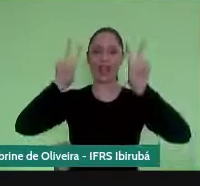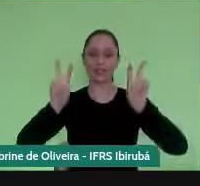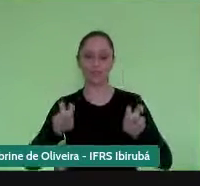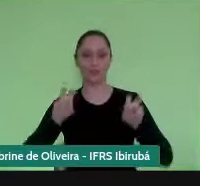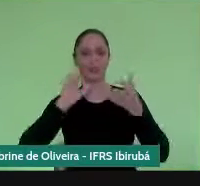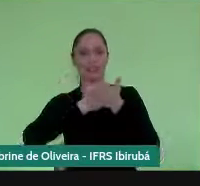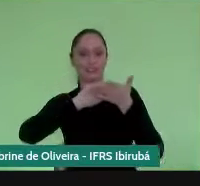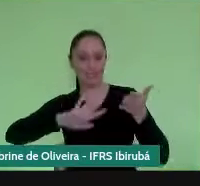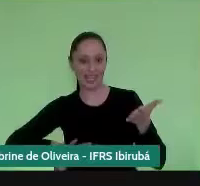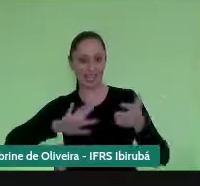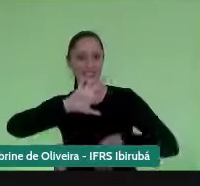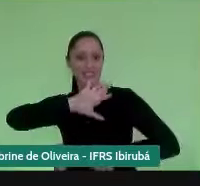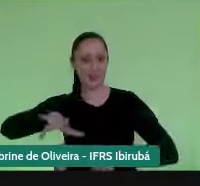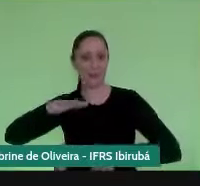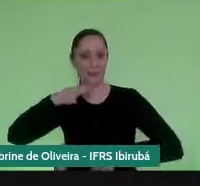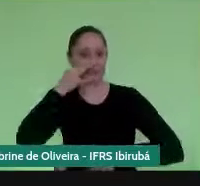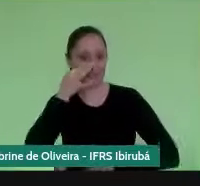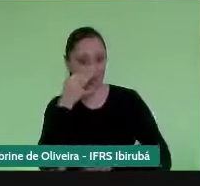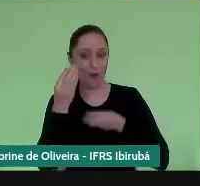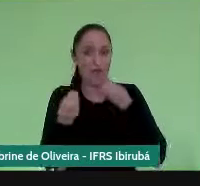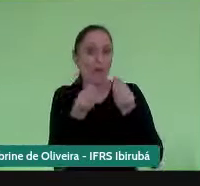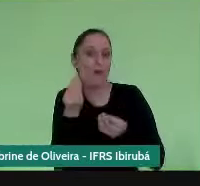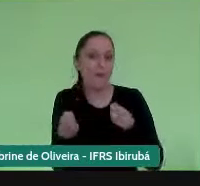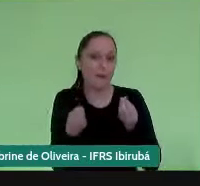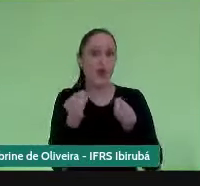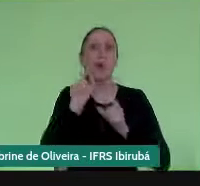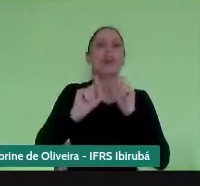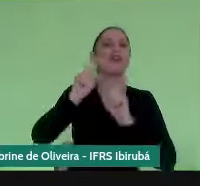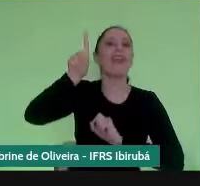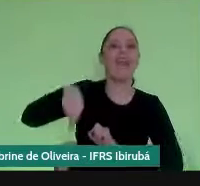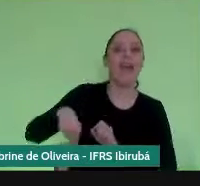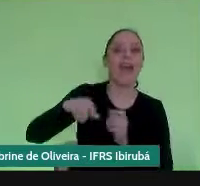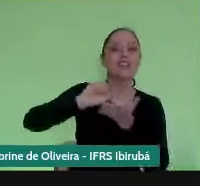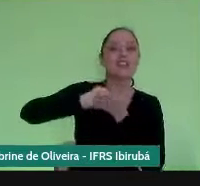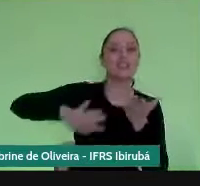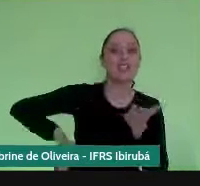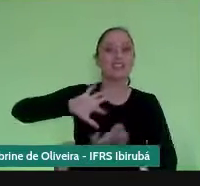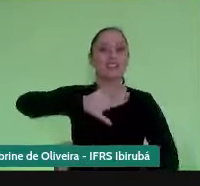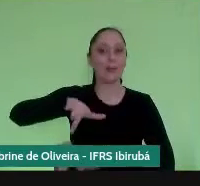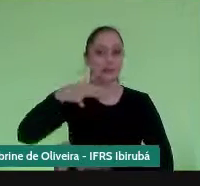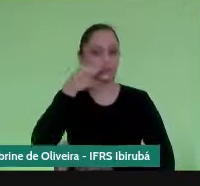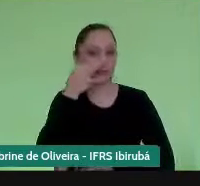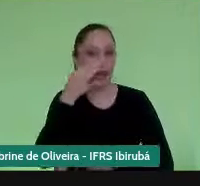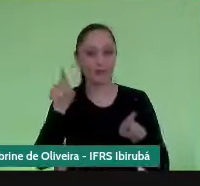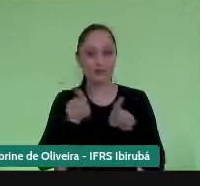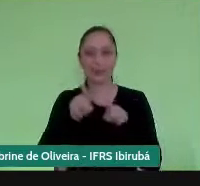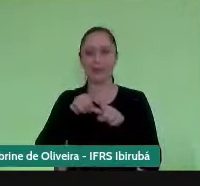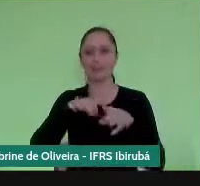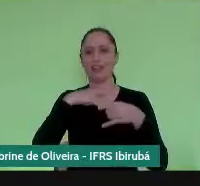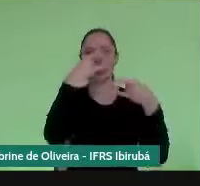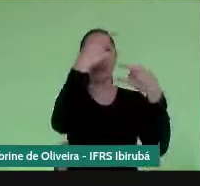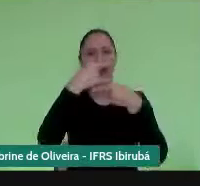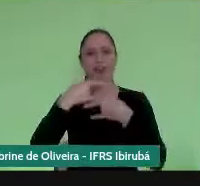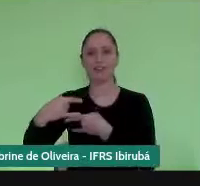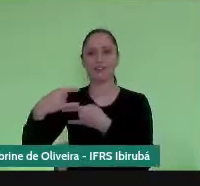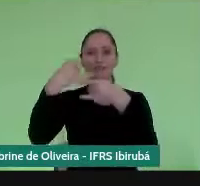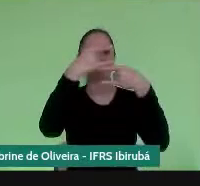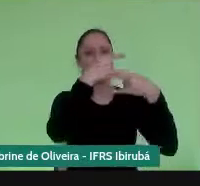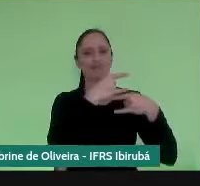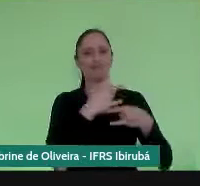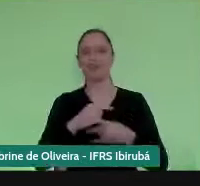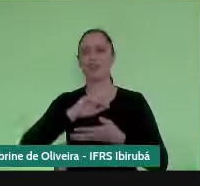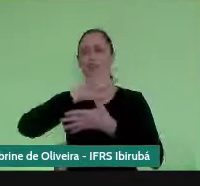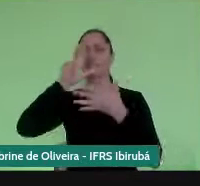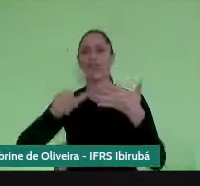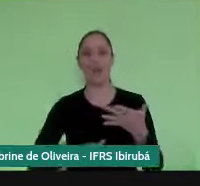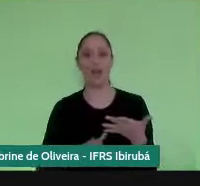presenciais, o que são as atividades não presenciais, uma série de lives e outras ações de apoio foram realizadas para que os